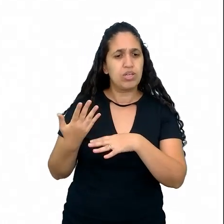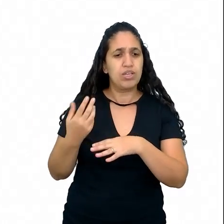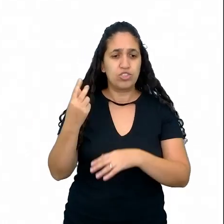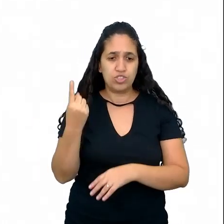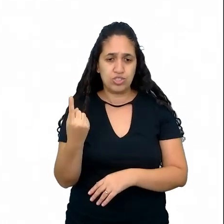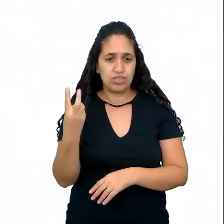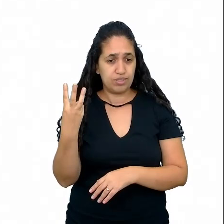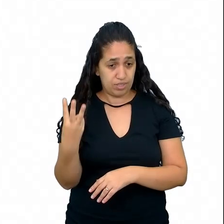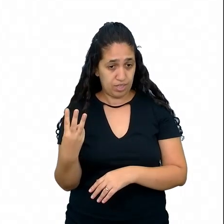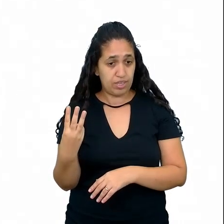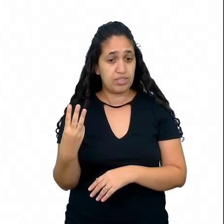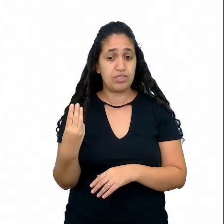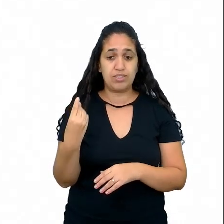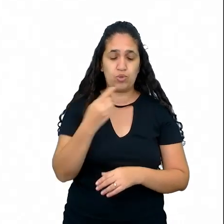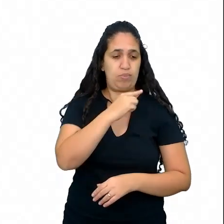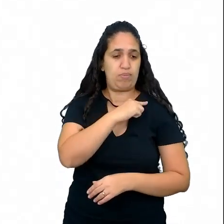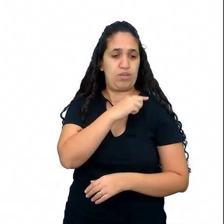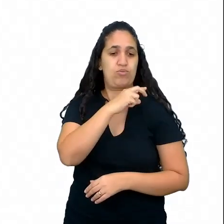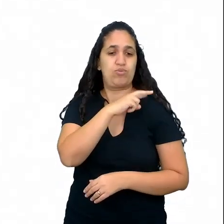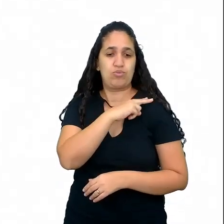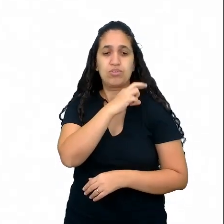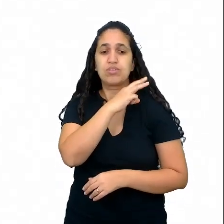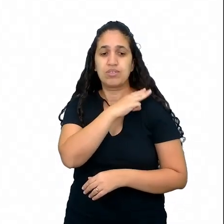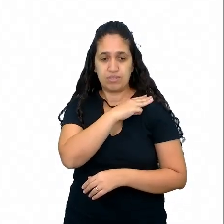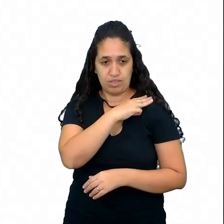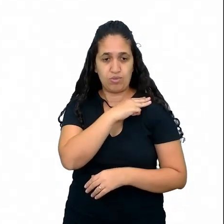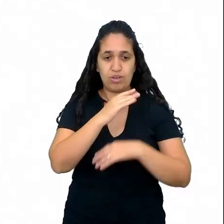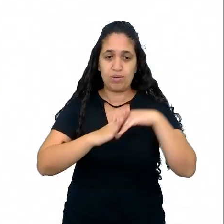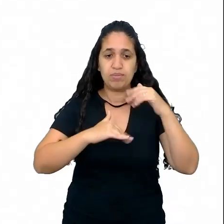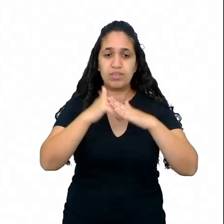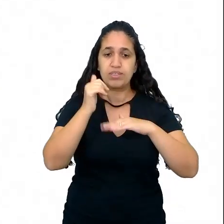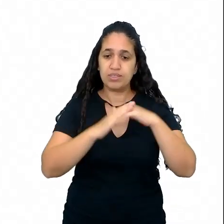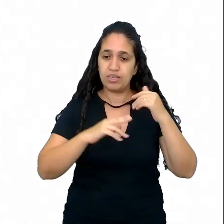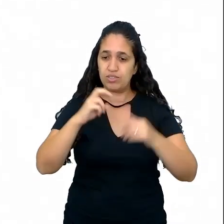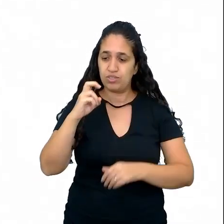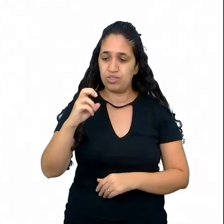trabalha do primeiro ao terceiro ano do ensino médio, a habilidade 505, que é